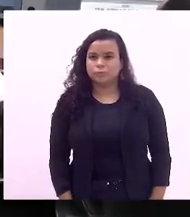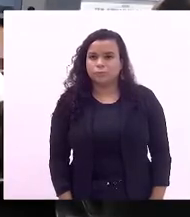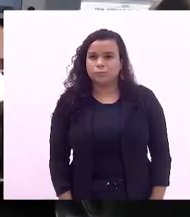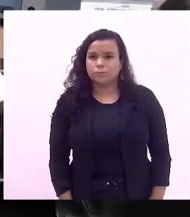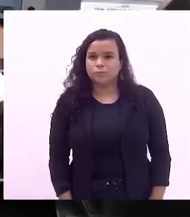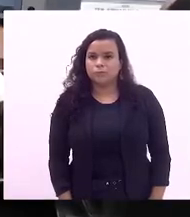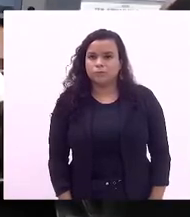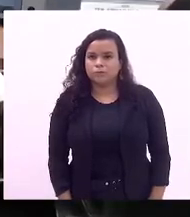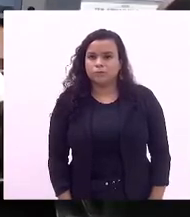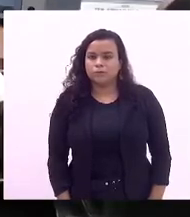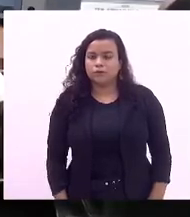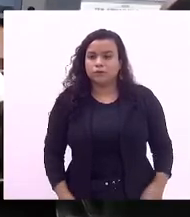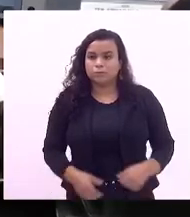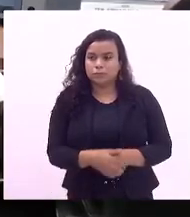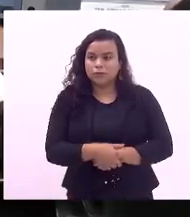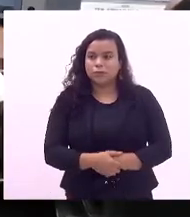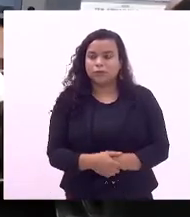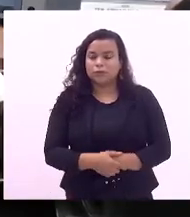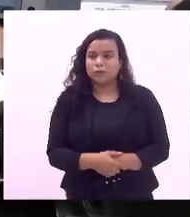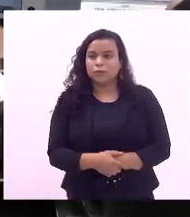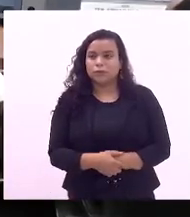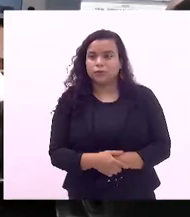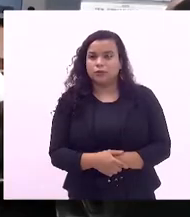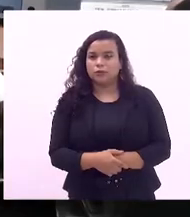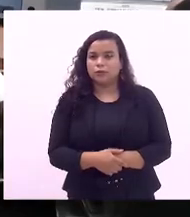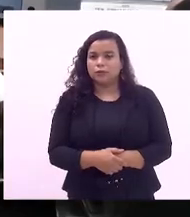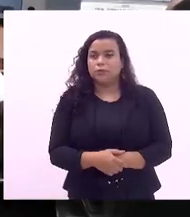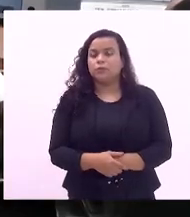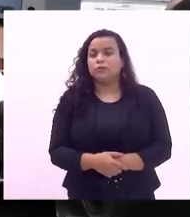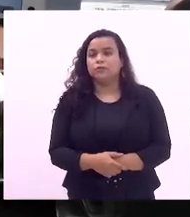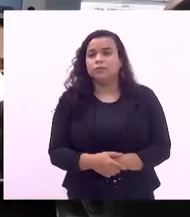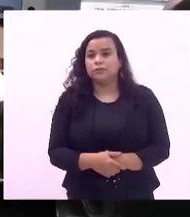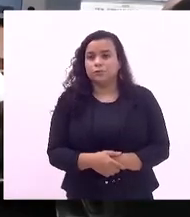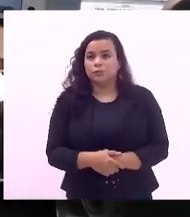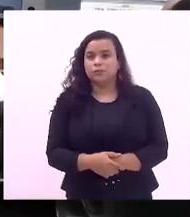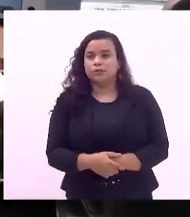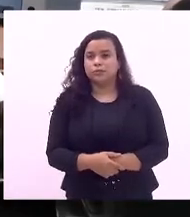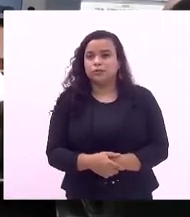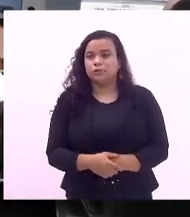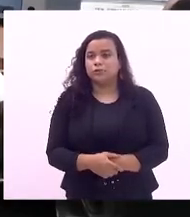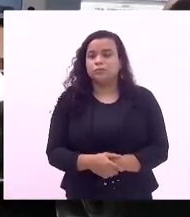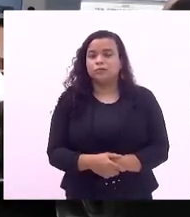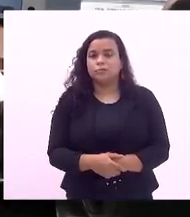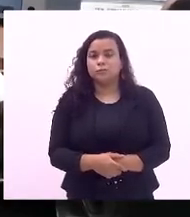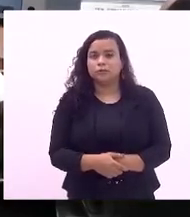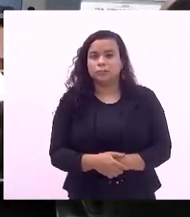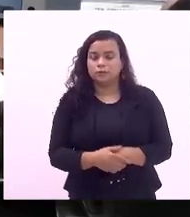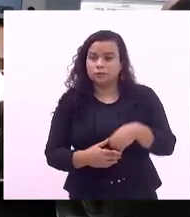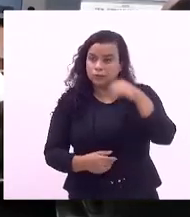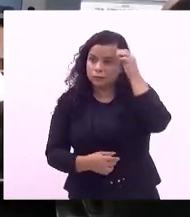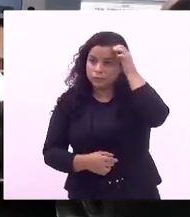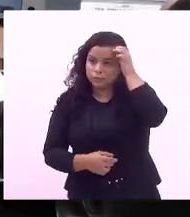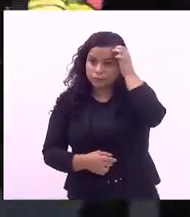E aí E aí E aí